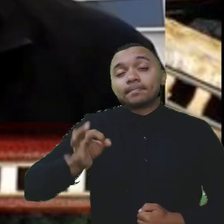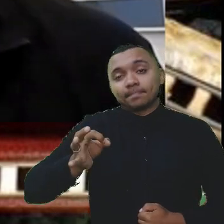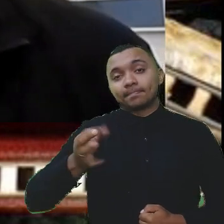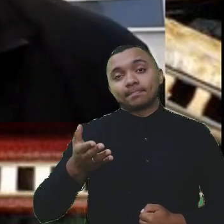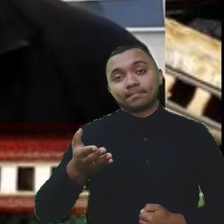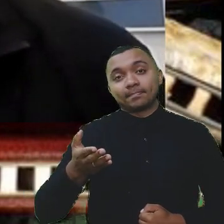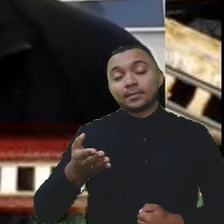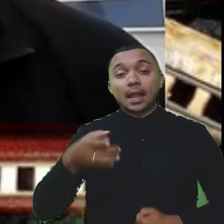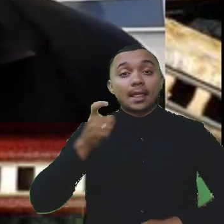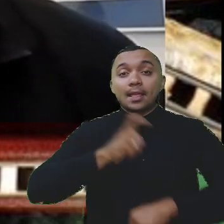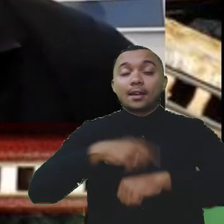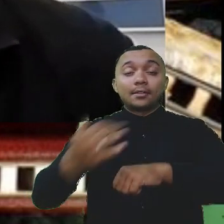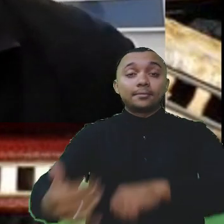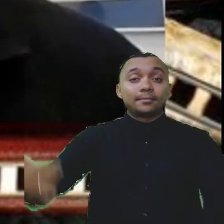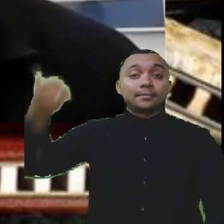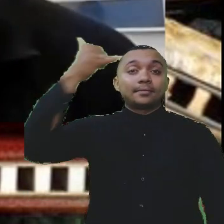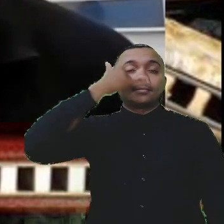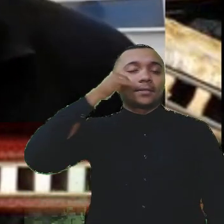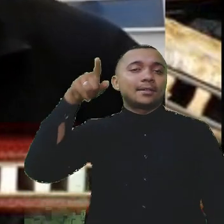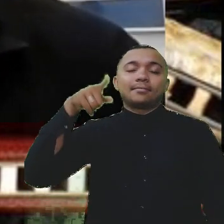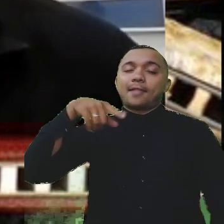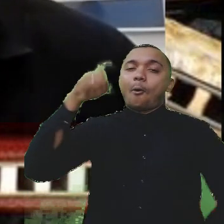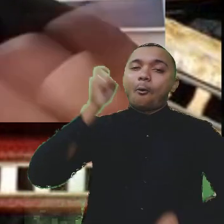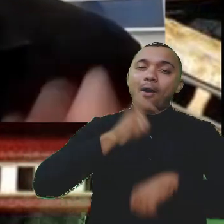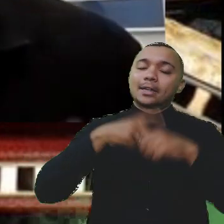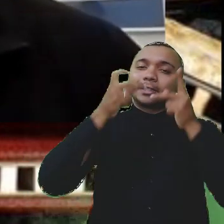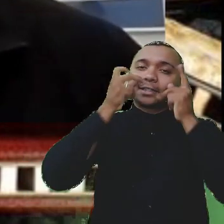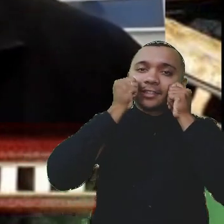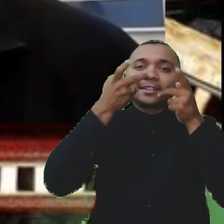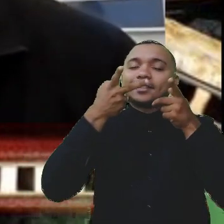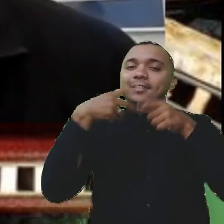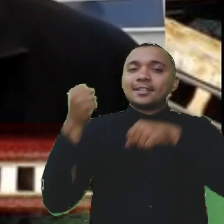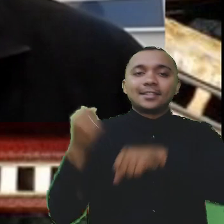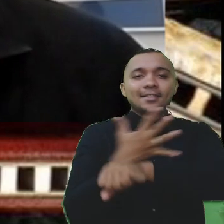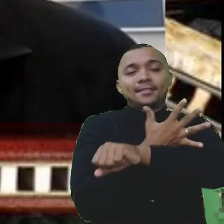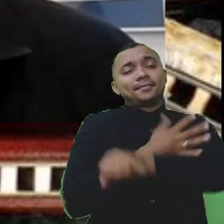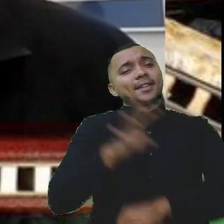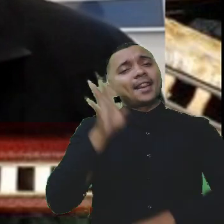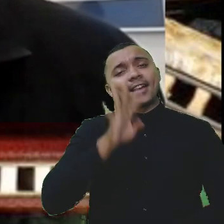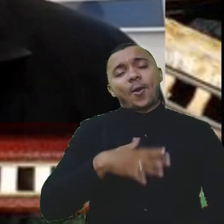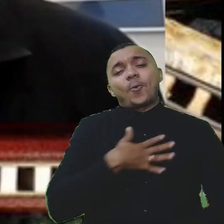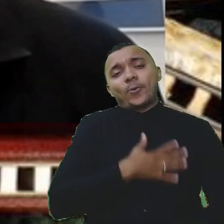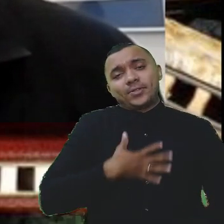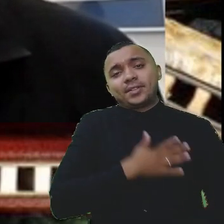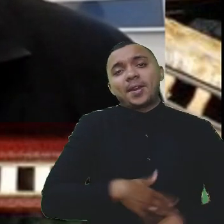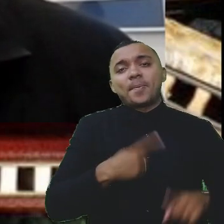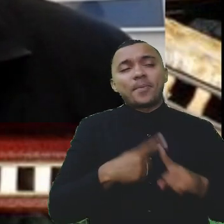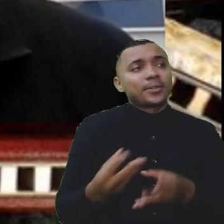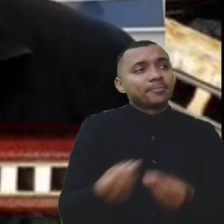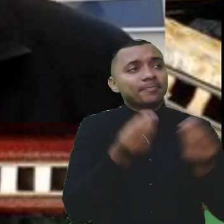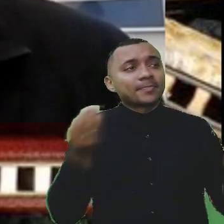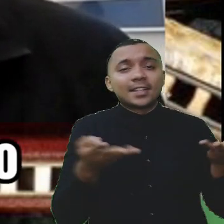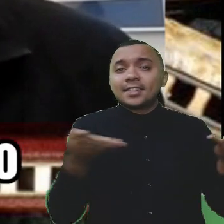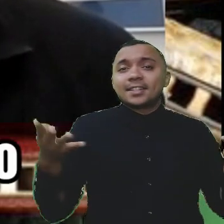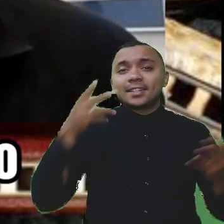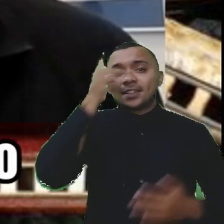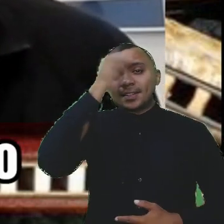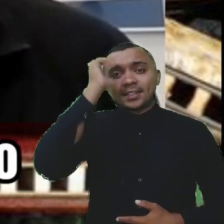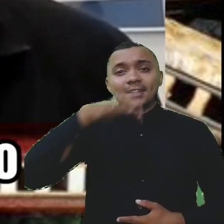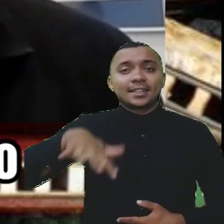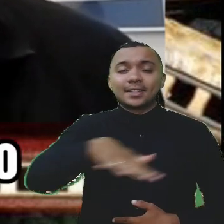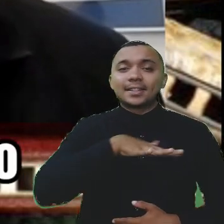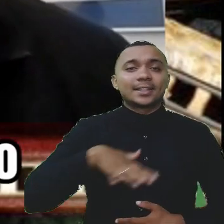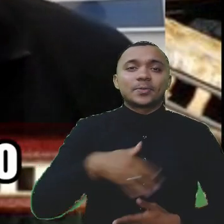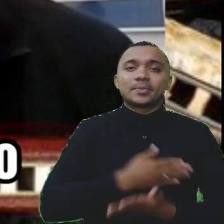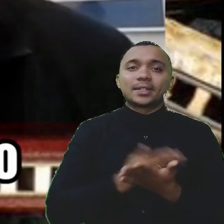Pô, me ligou, e ele emocionado, foi uma coisa muito bacana. Como as pessoas passam